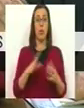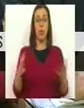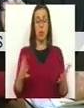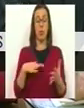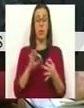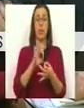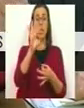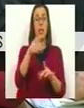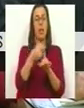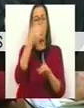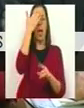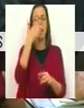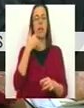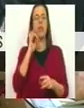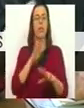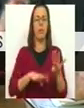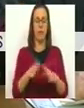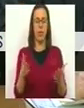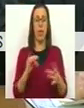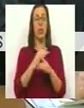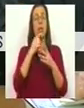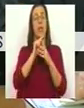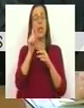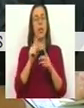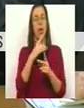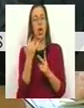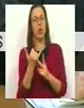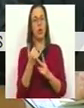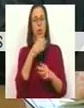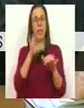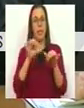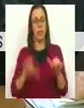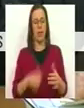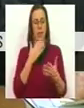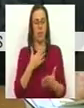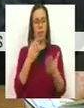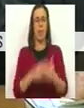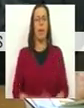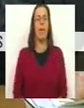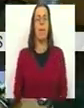E lanço-lhe este desafio porque acho que era muito importante que fizéssemos isso. As outras questões ficam para uma segunda intervenção. Muito obrigado.